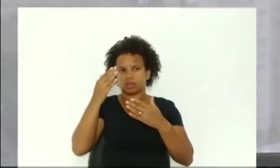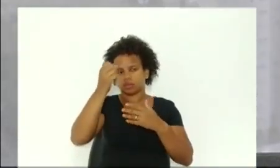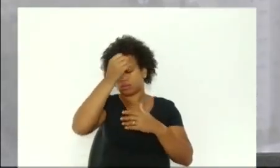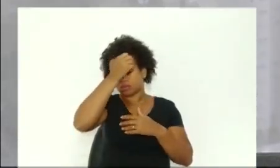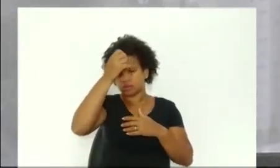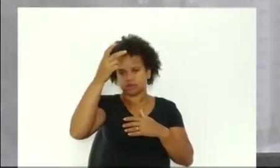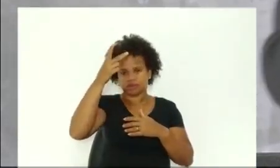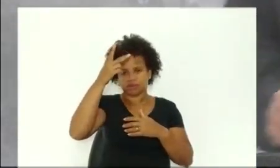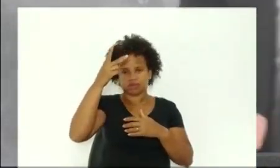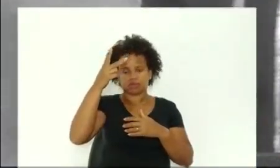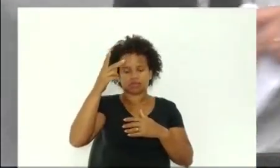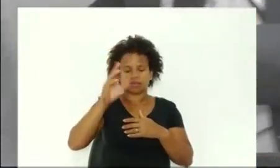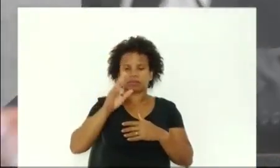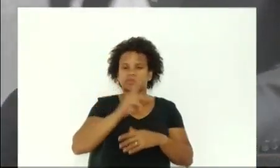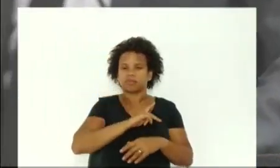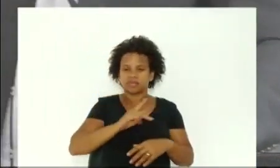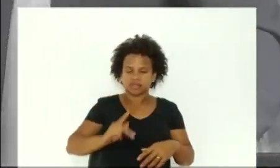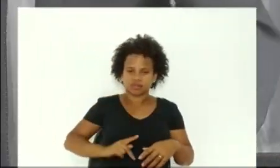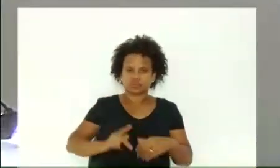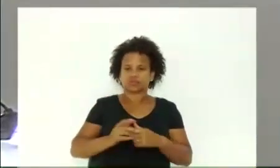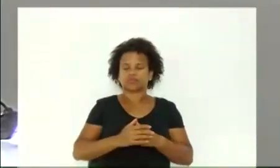presidente. Uma parte, vereador.